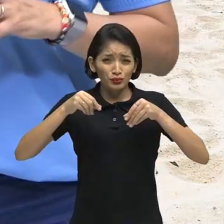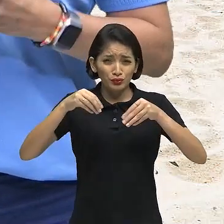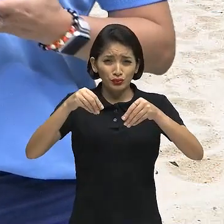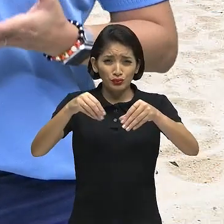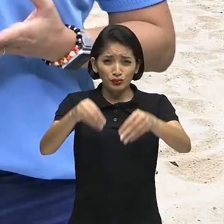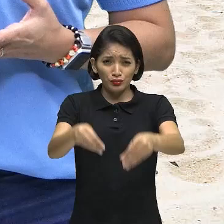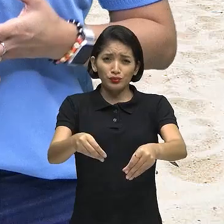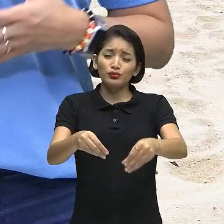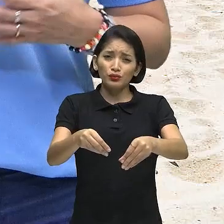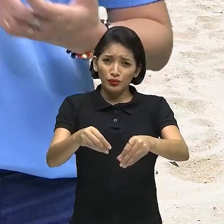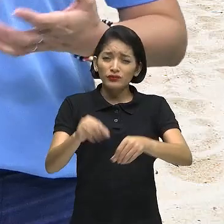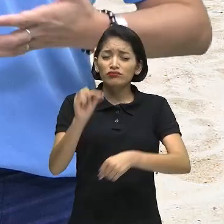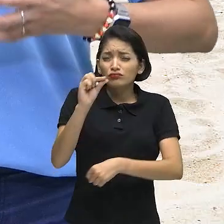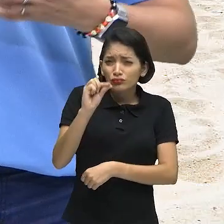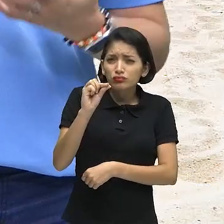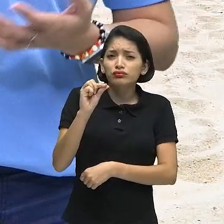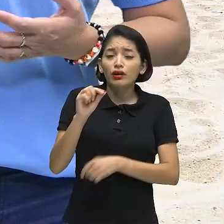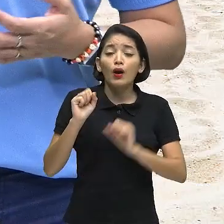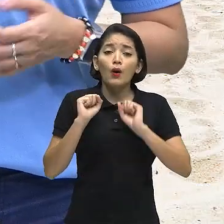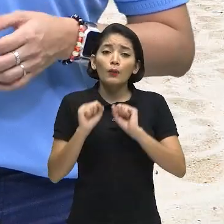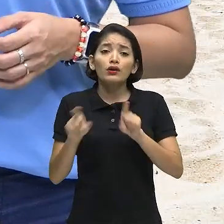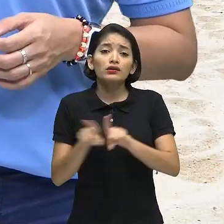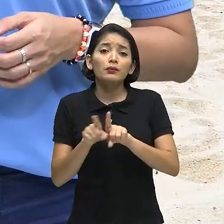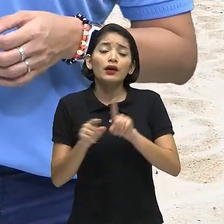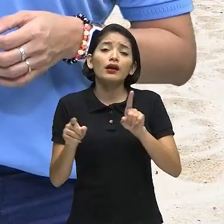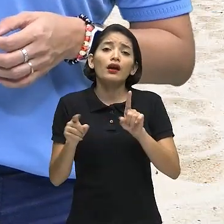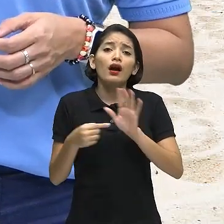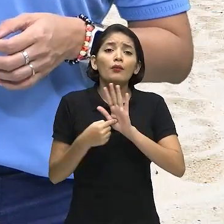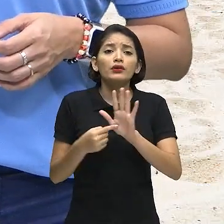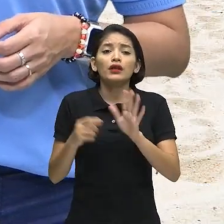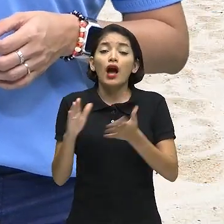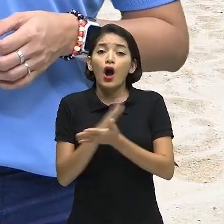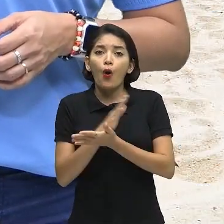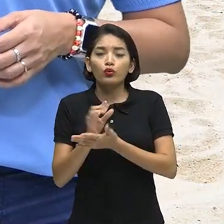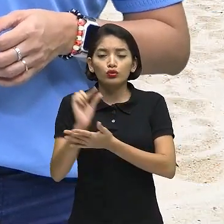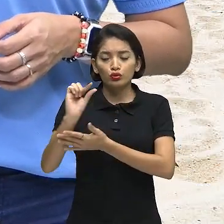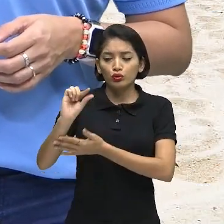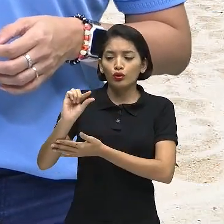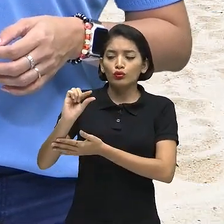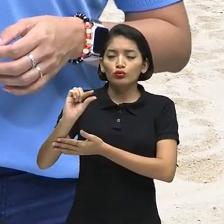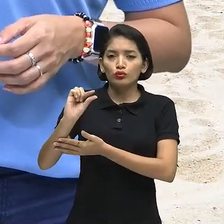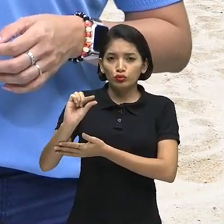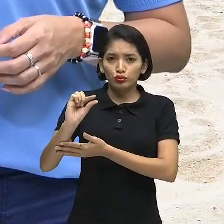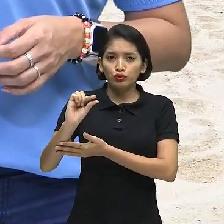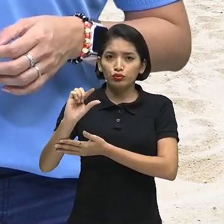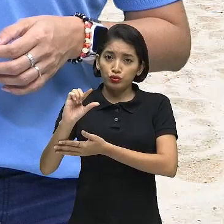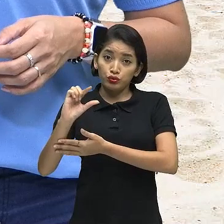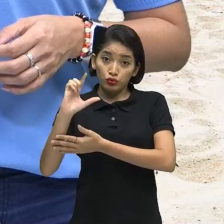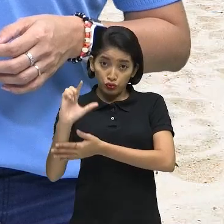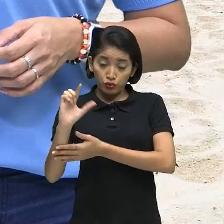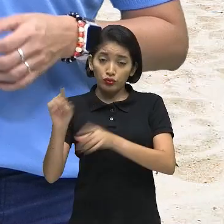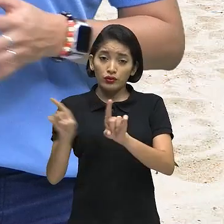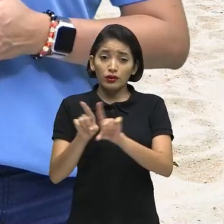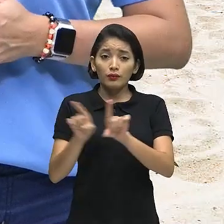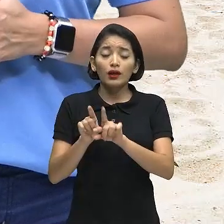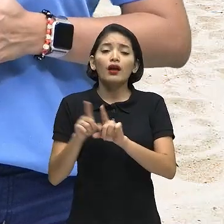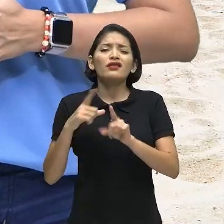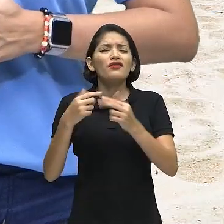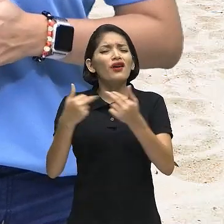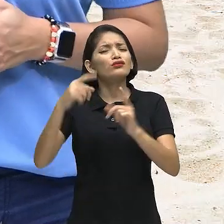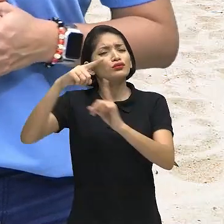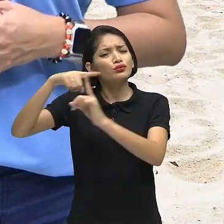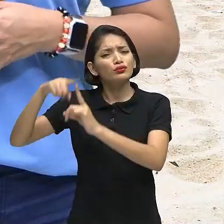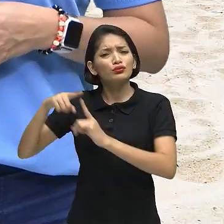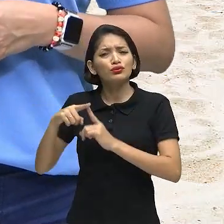mais granulosa, né? Ela pode ali apresentar uns grãos mais grossos, médios e finos, né? Existem ali diferentes tipos de grãos